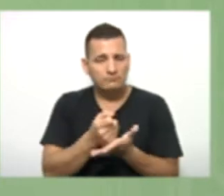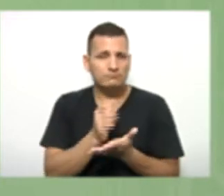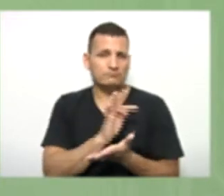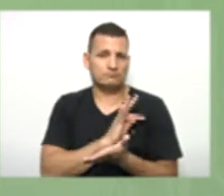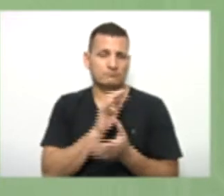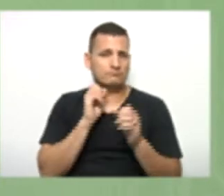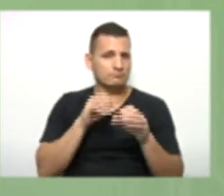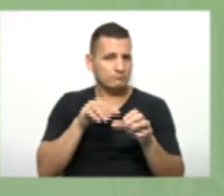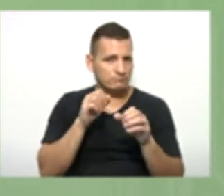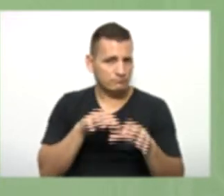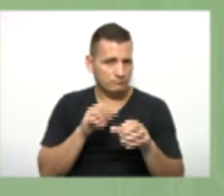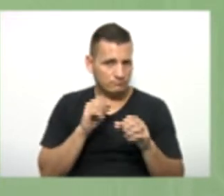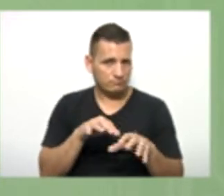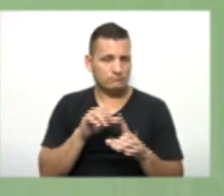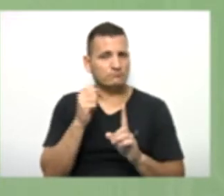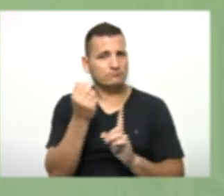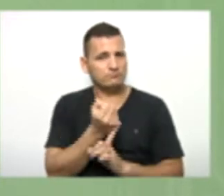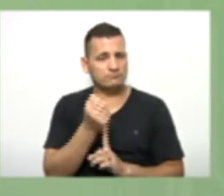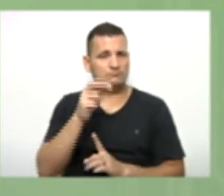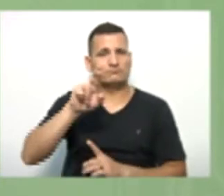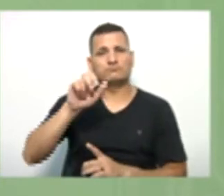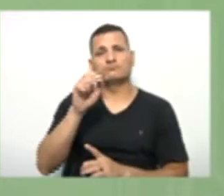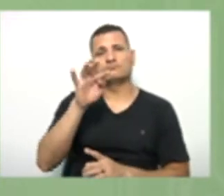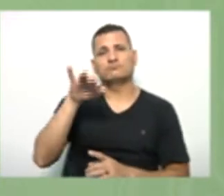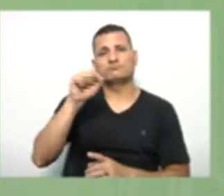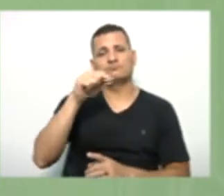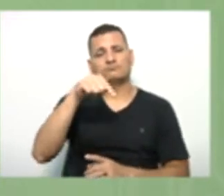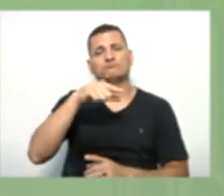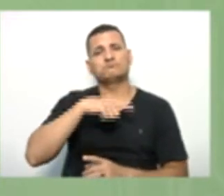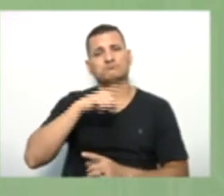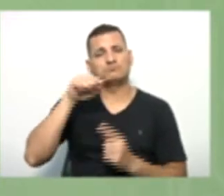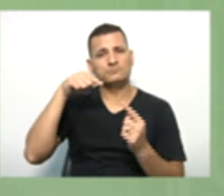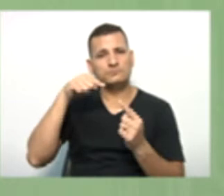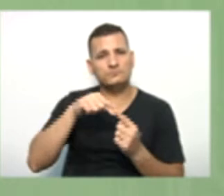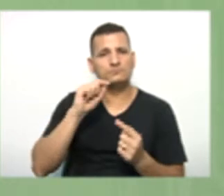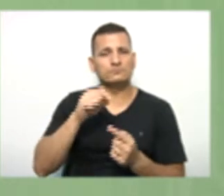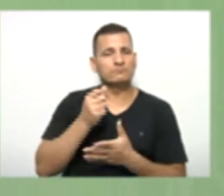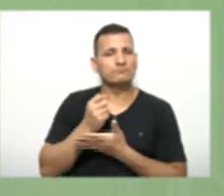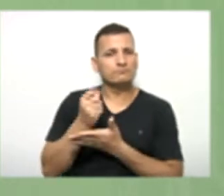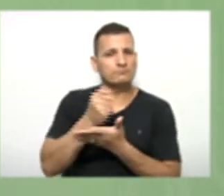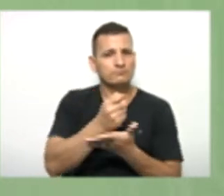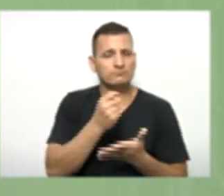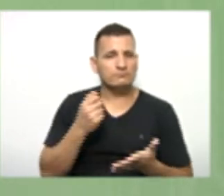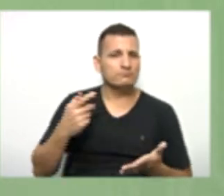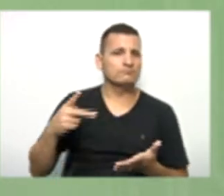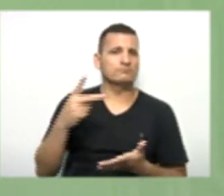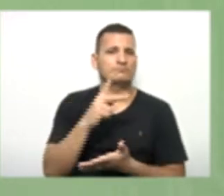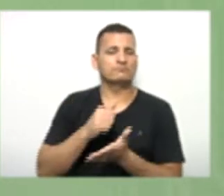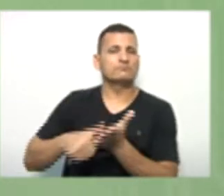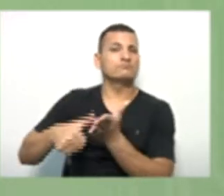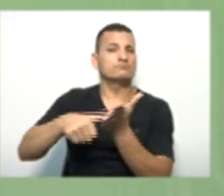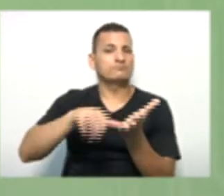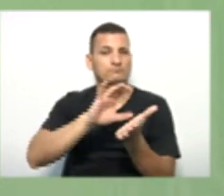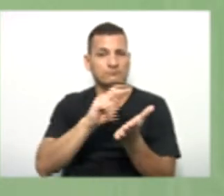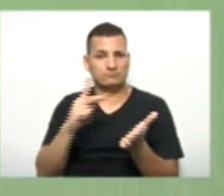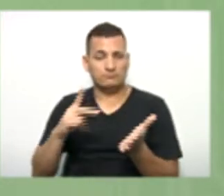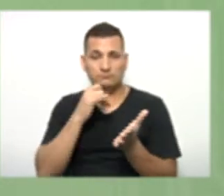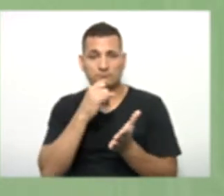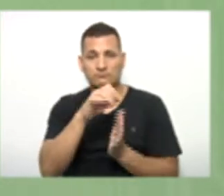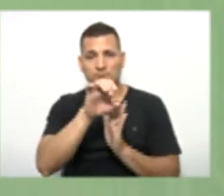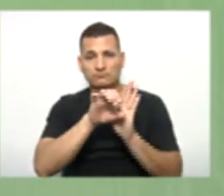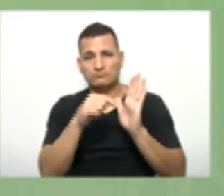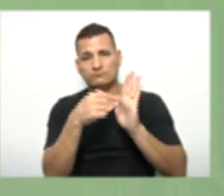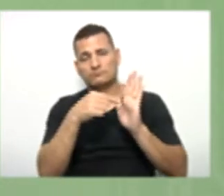social, RATs, com finalidade de prestar assistência aos associados, seus familiares e, quando previsto no estatuto,